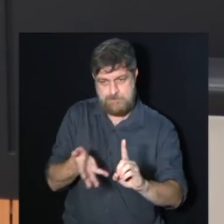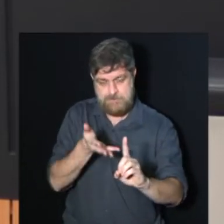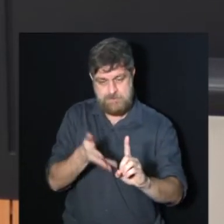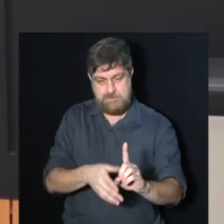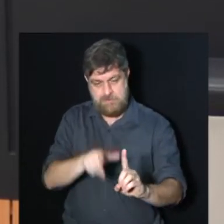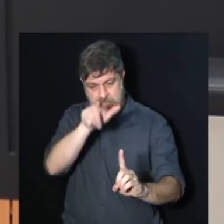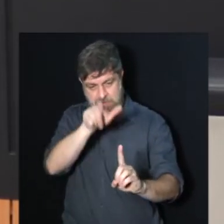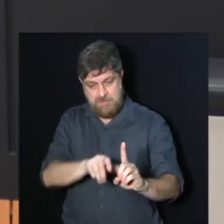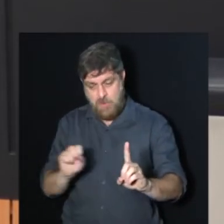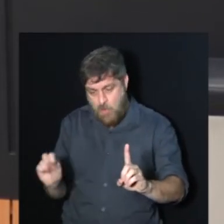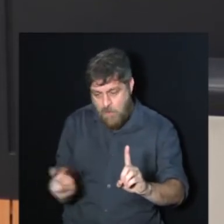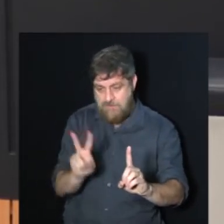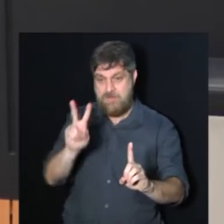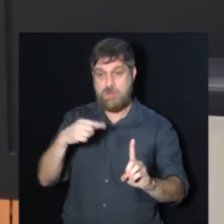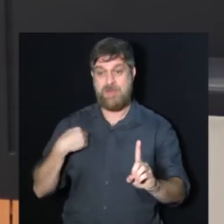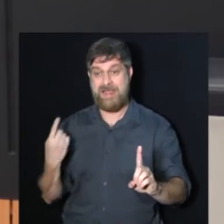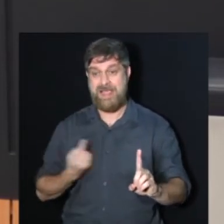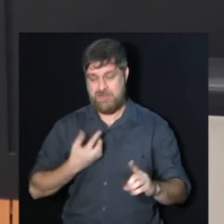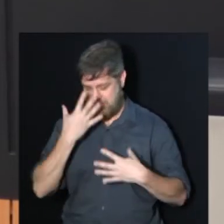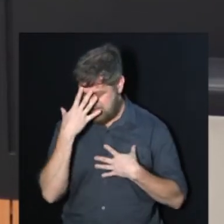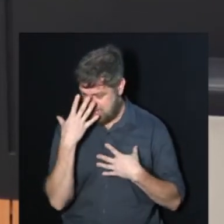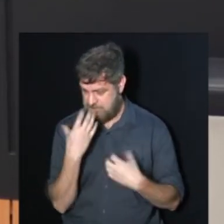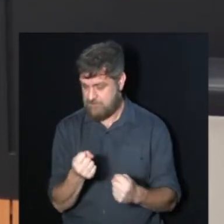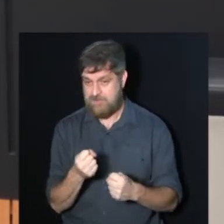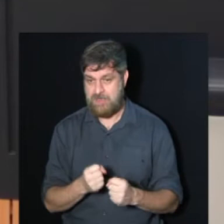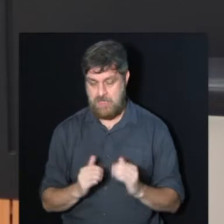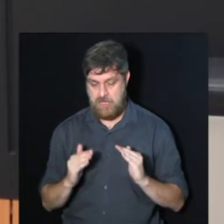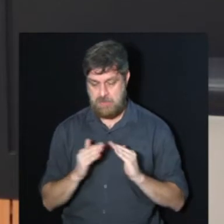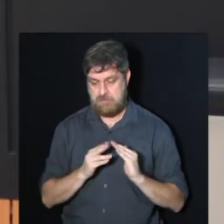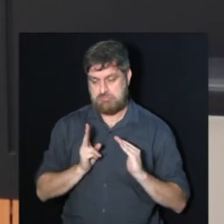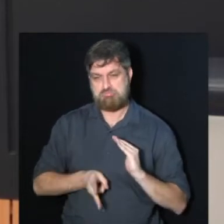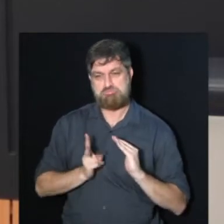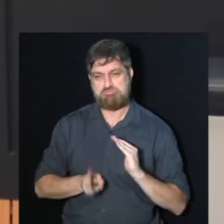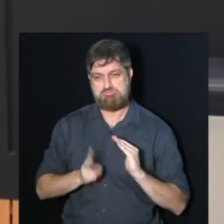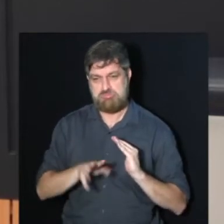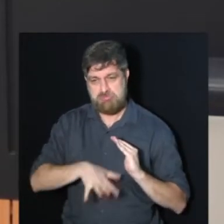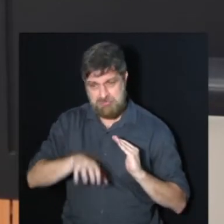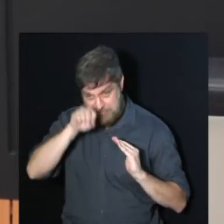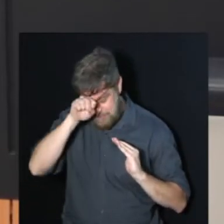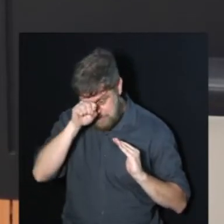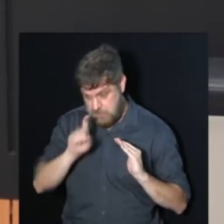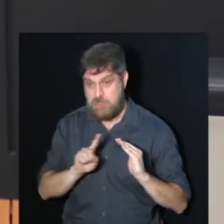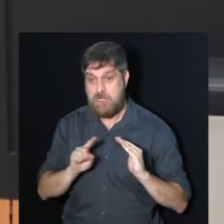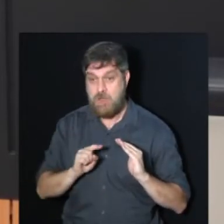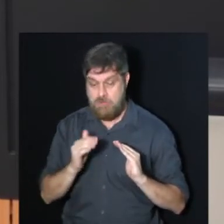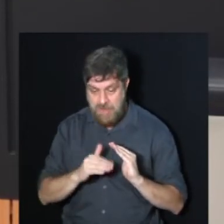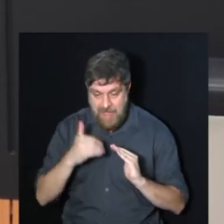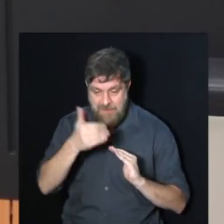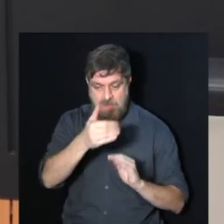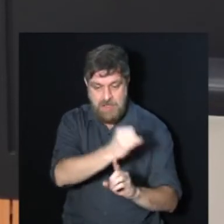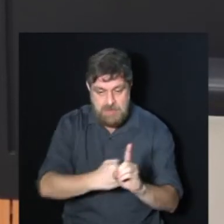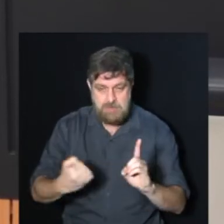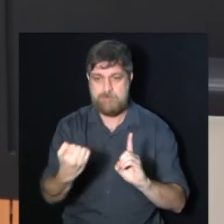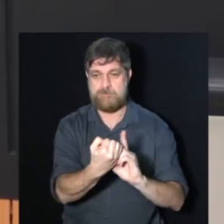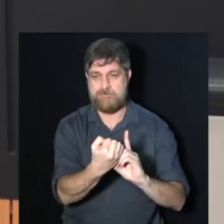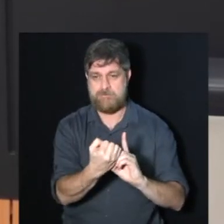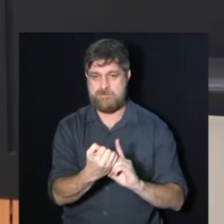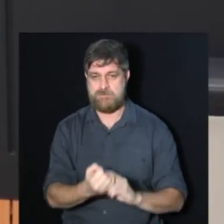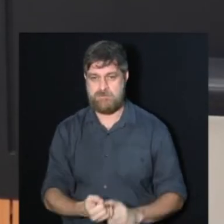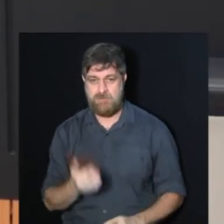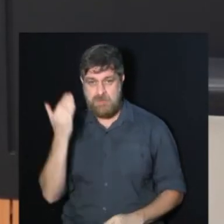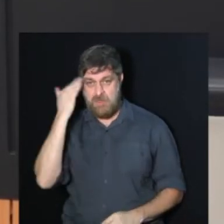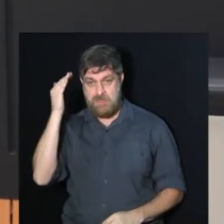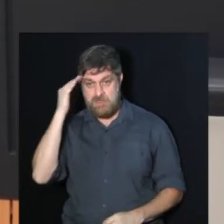que permeiam nossa doutrina para fora dos terreiros, porque entendemos que, através do despertar